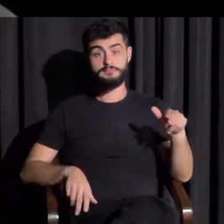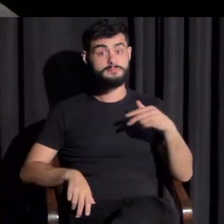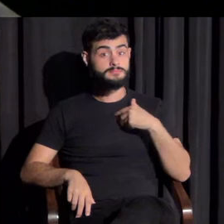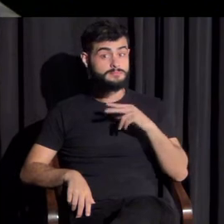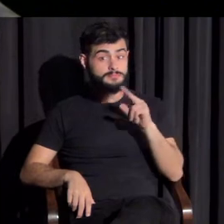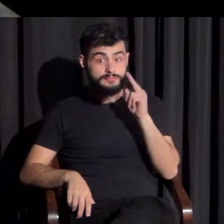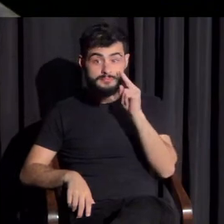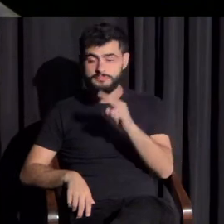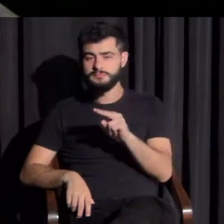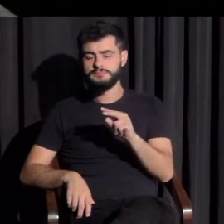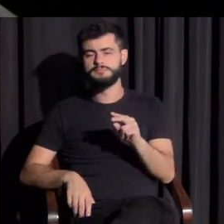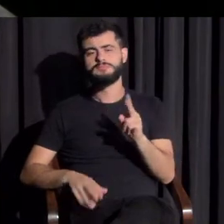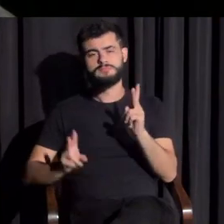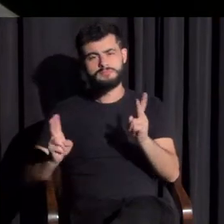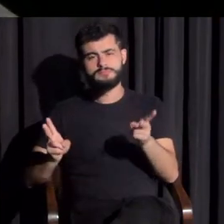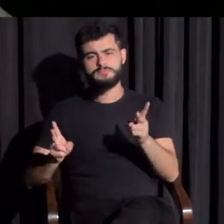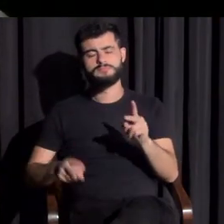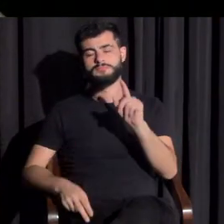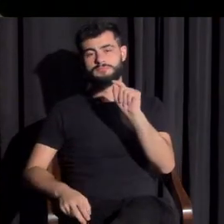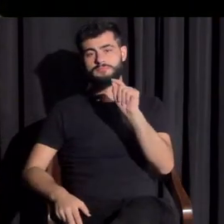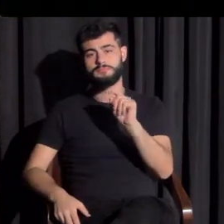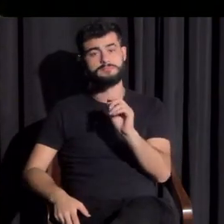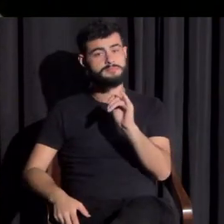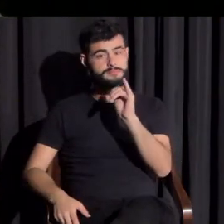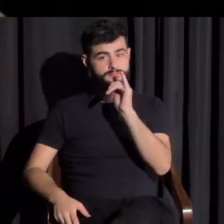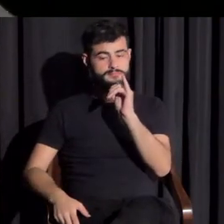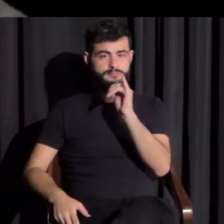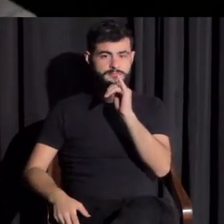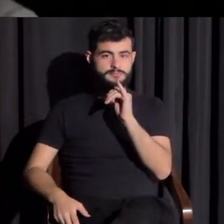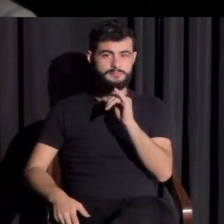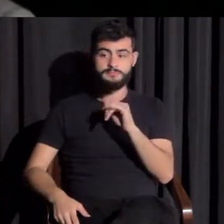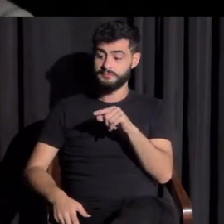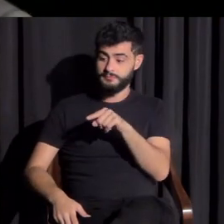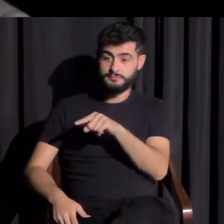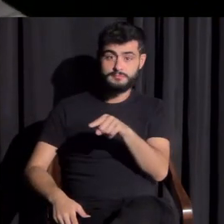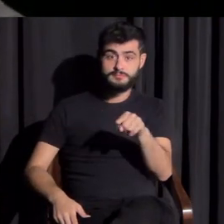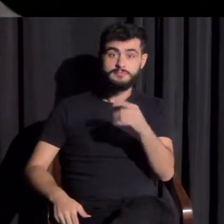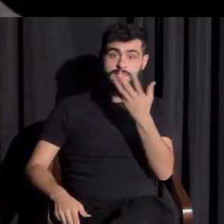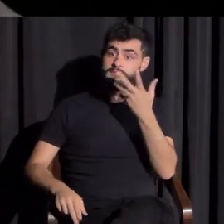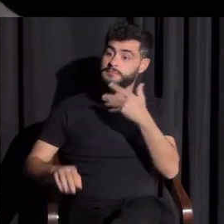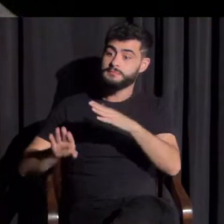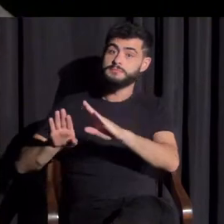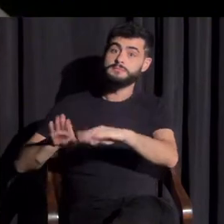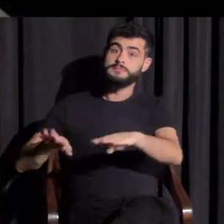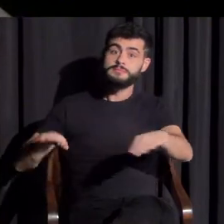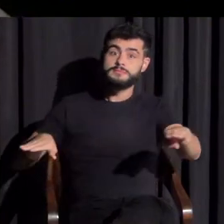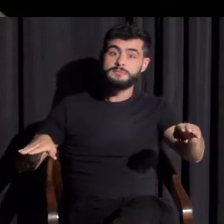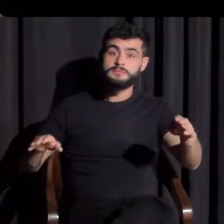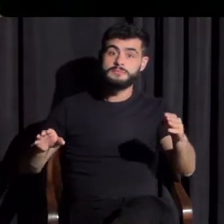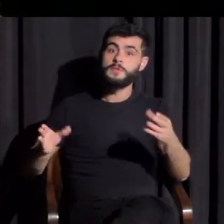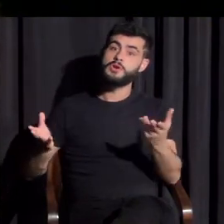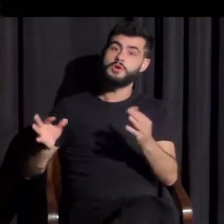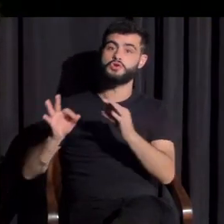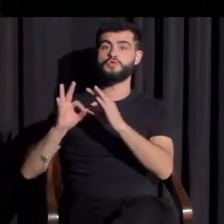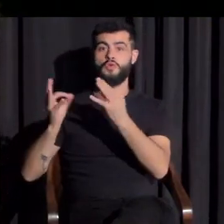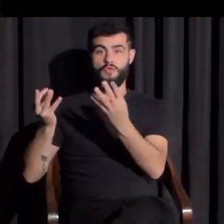é como isso se dá quando o assunto são as crianças e as famílias moradoras das